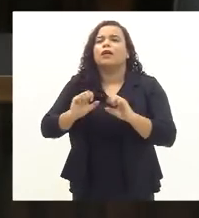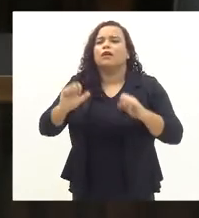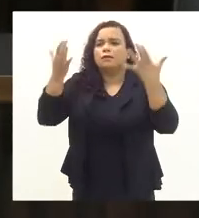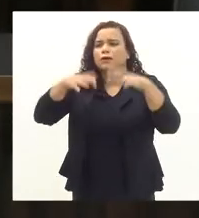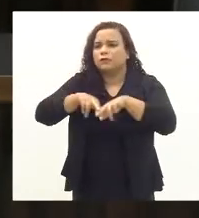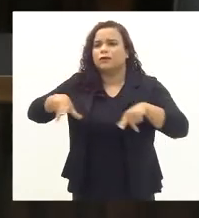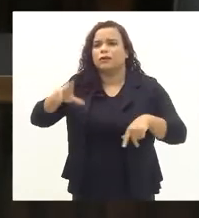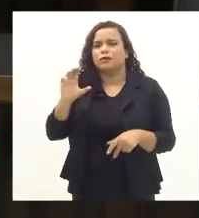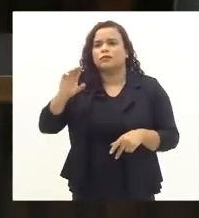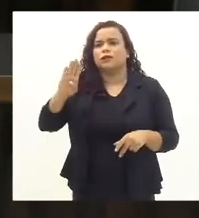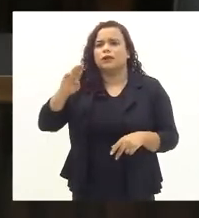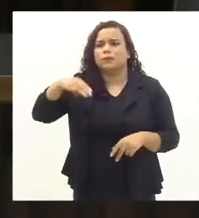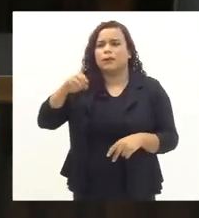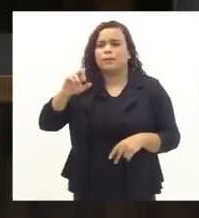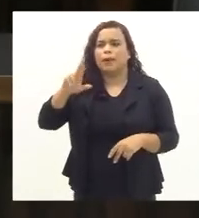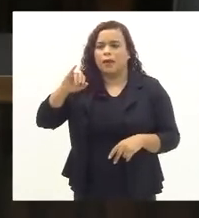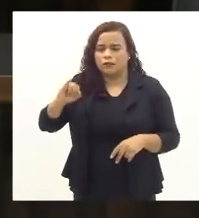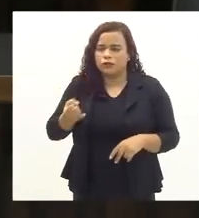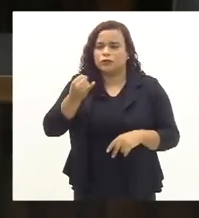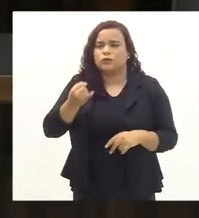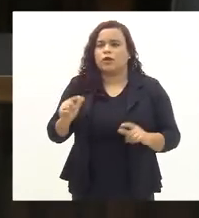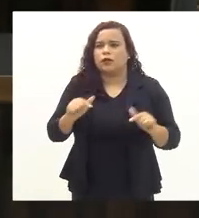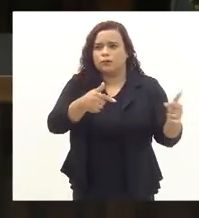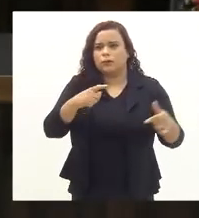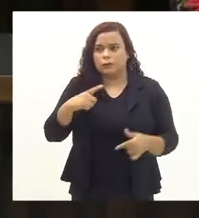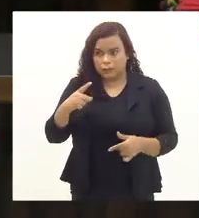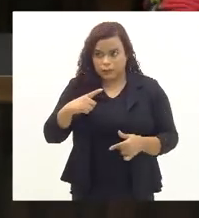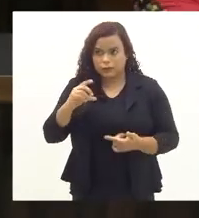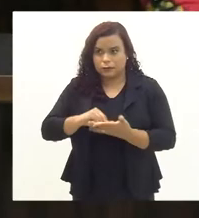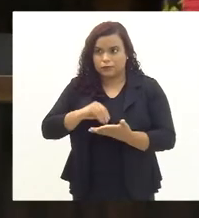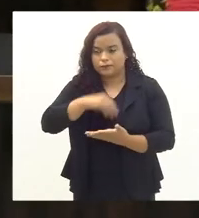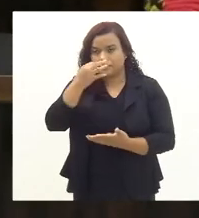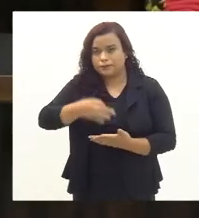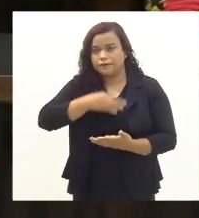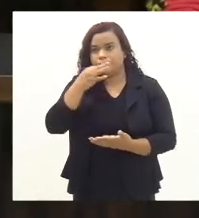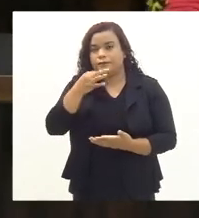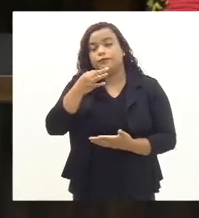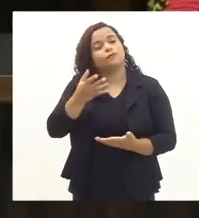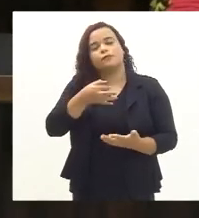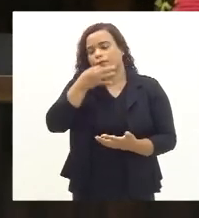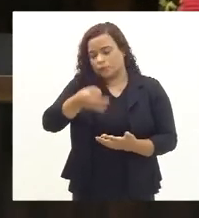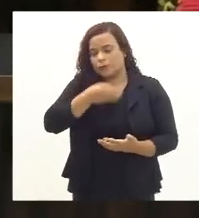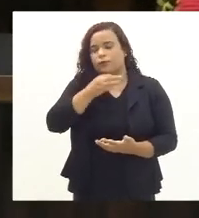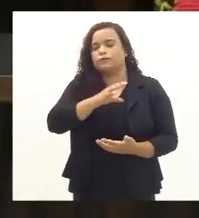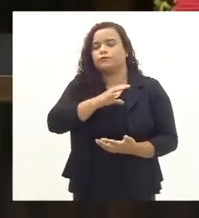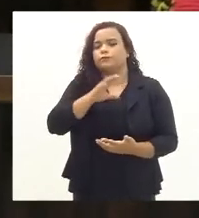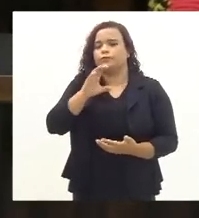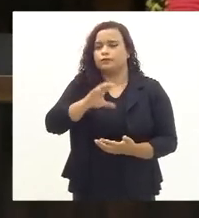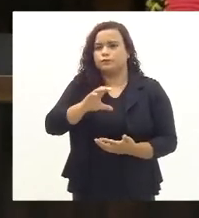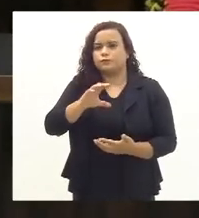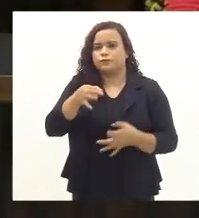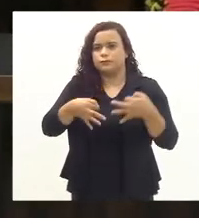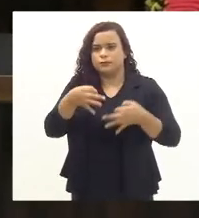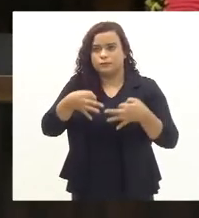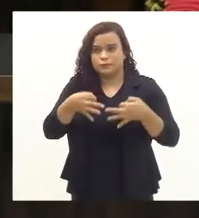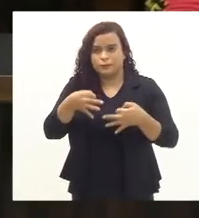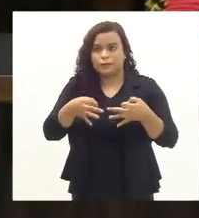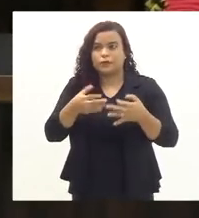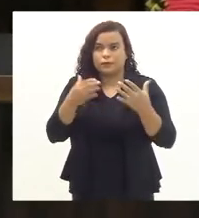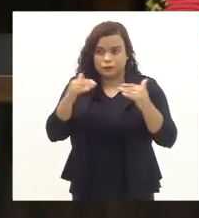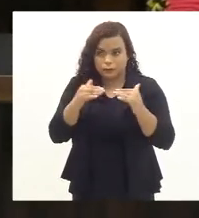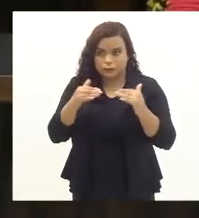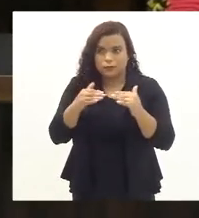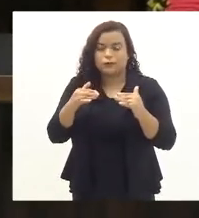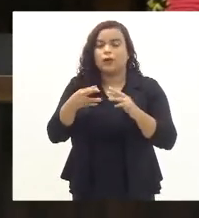ato caso assim opte parecida a comissão de indicações legislativas favorável relator Deputado Subtenente Bernardes em